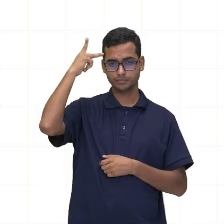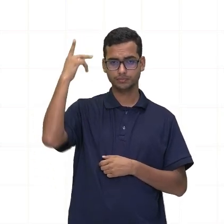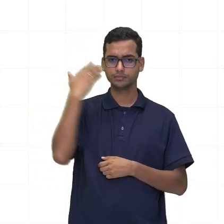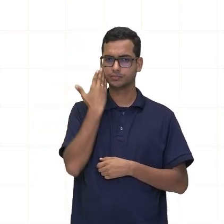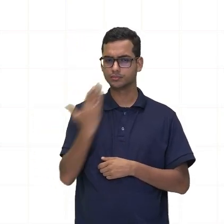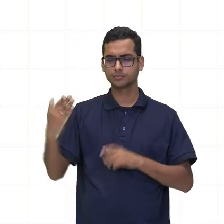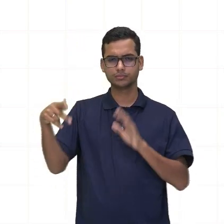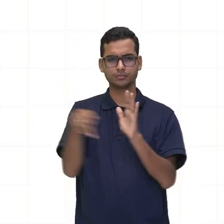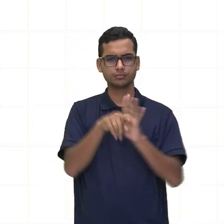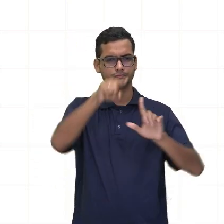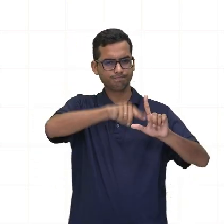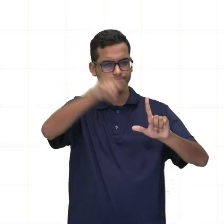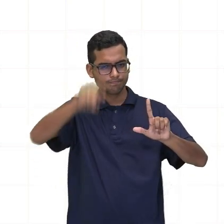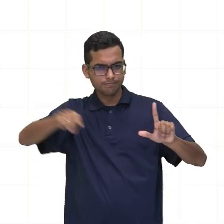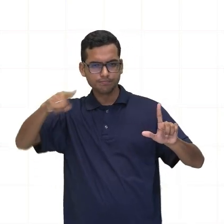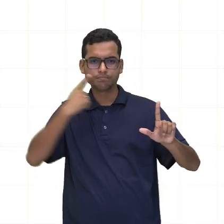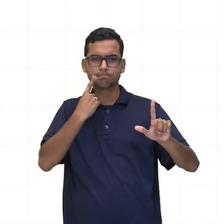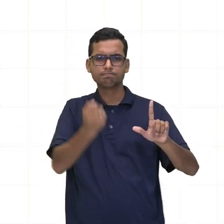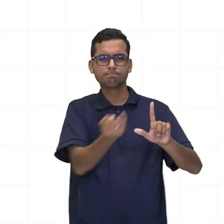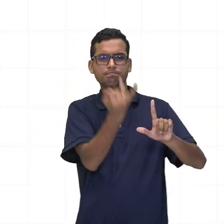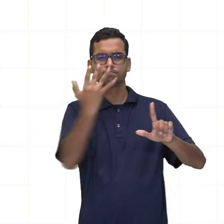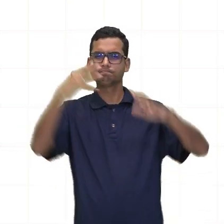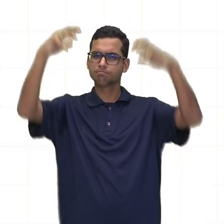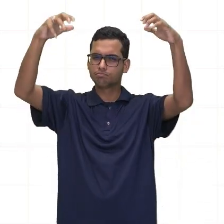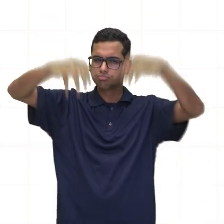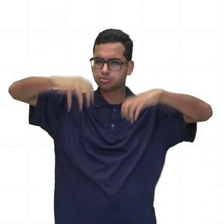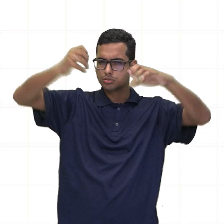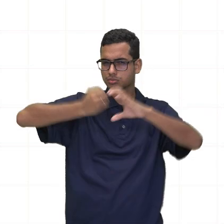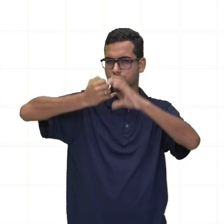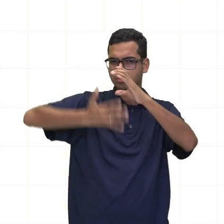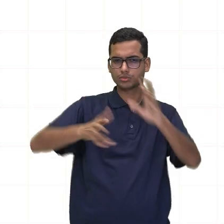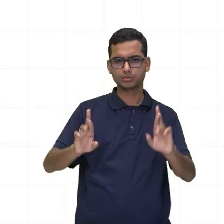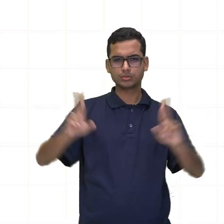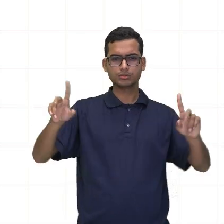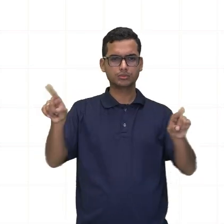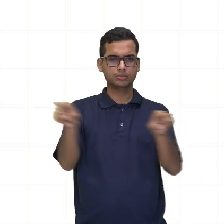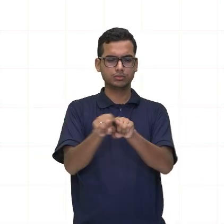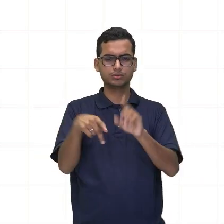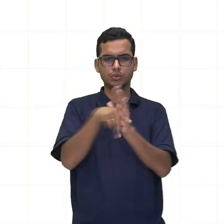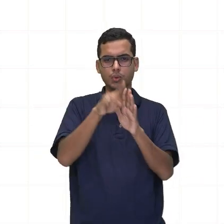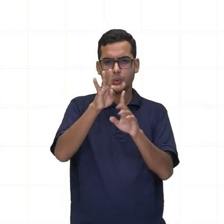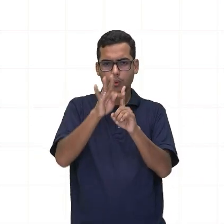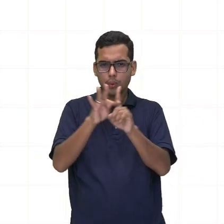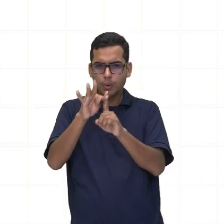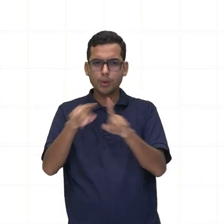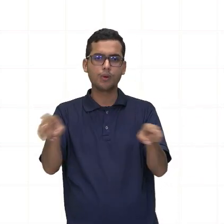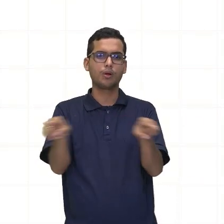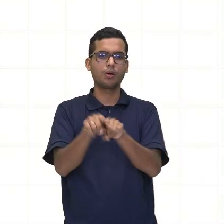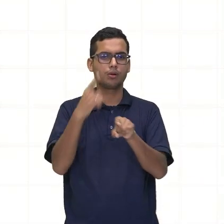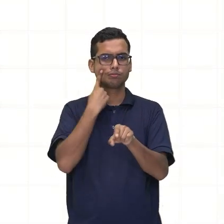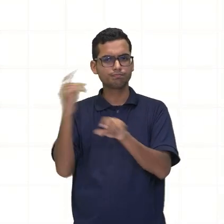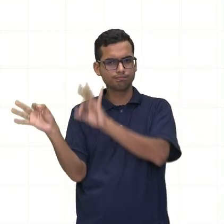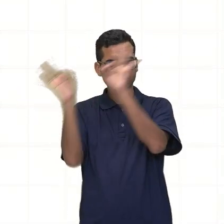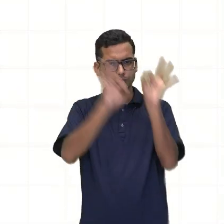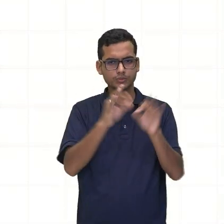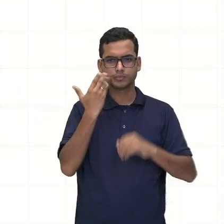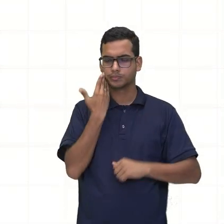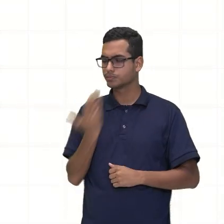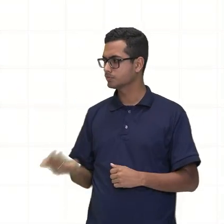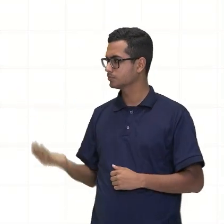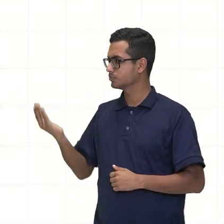diferença com relação à quantidade de chuvas, né? As temperaturas também, a gente vai observar